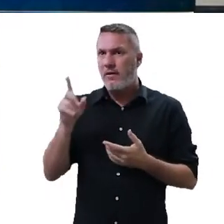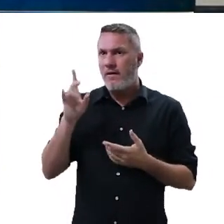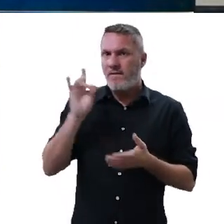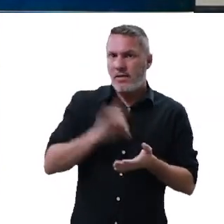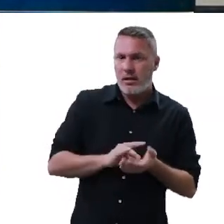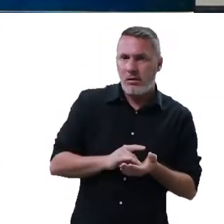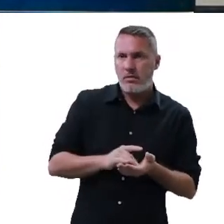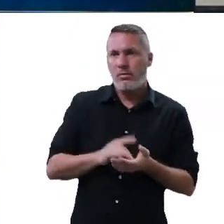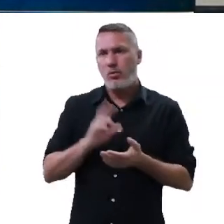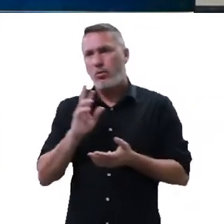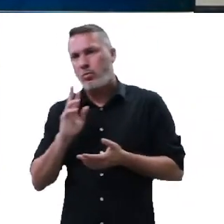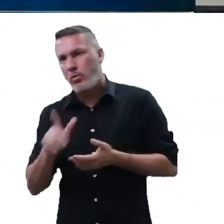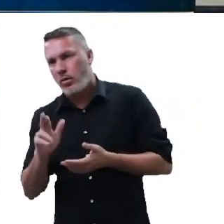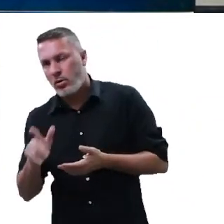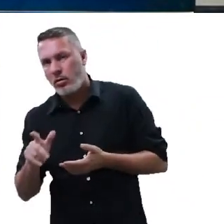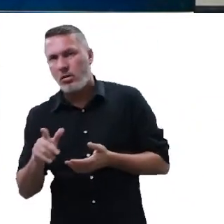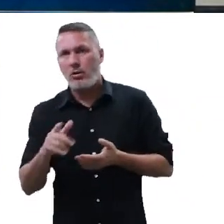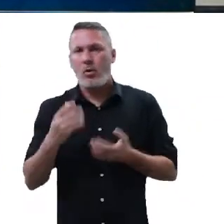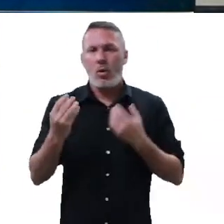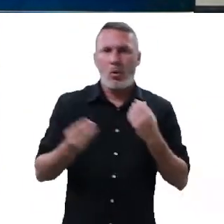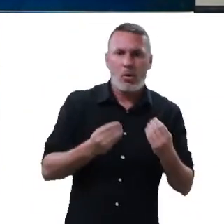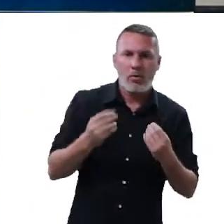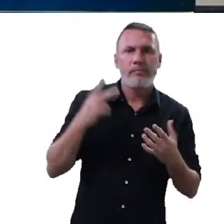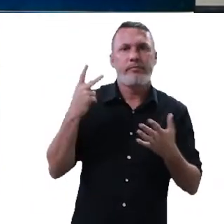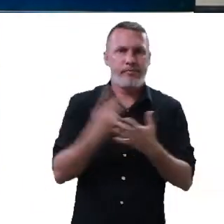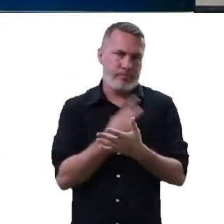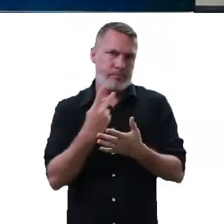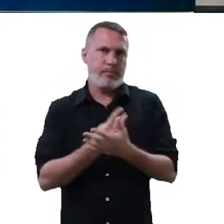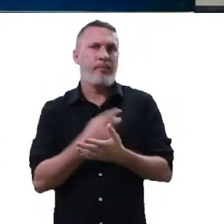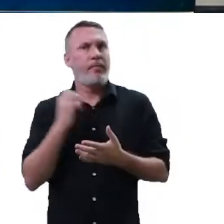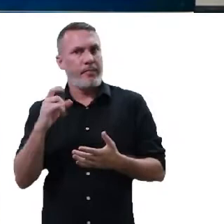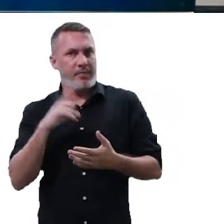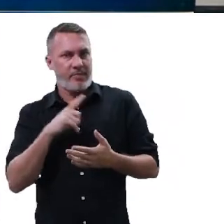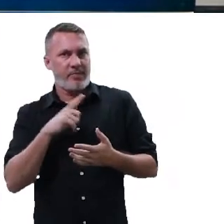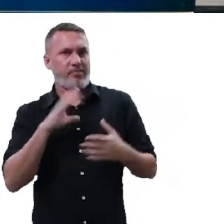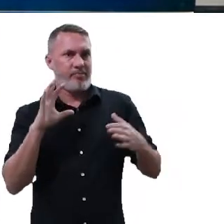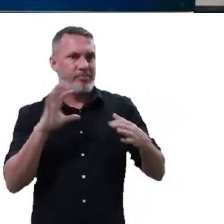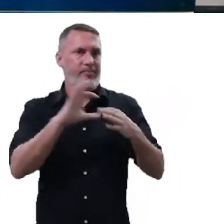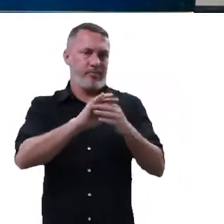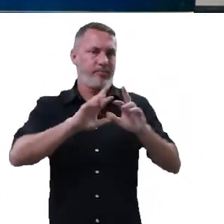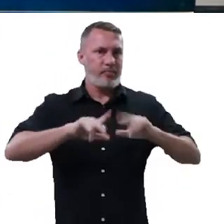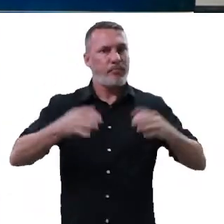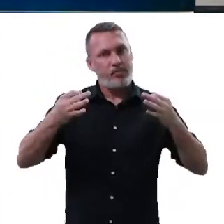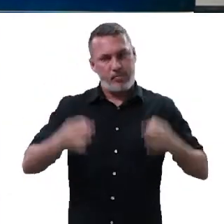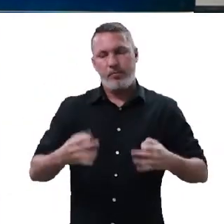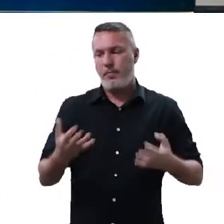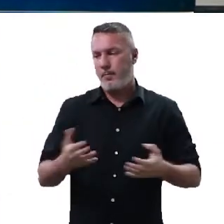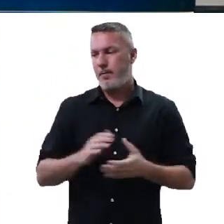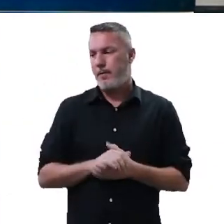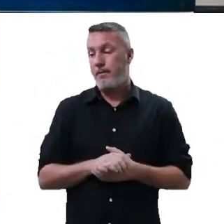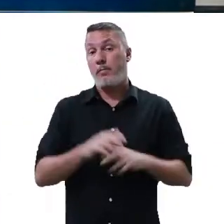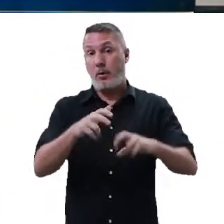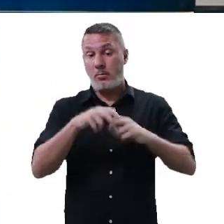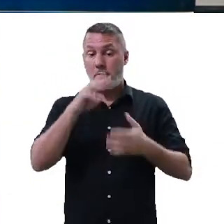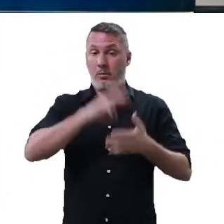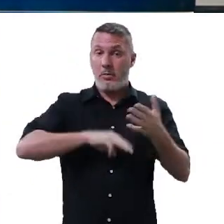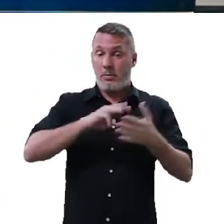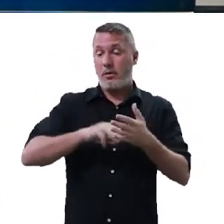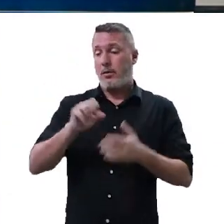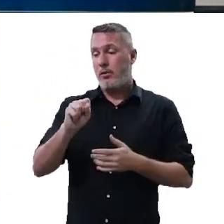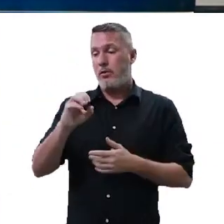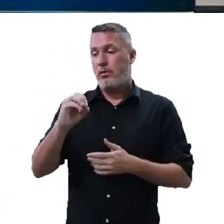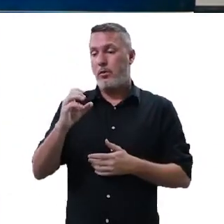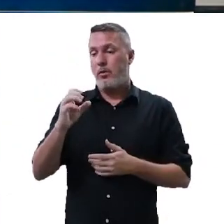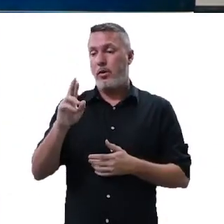aquilo é verdadeiro, se aquilo corresponde aos fatos, se aquilo corresponde à verdade. Então, o